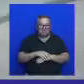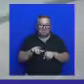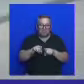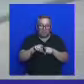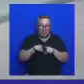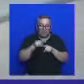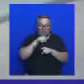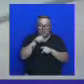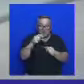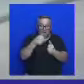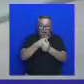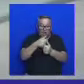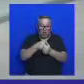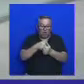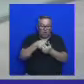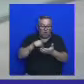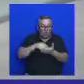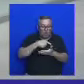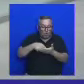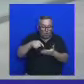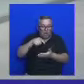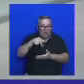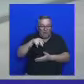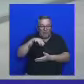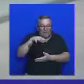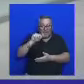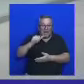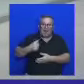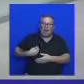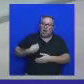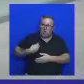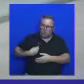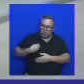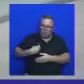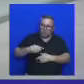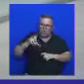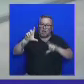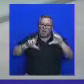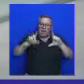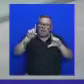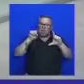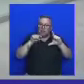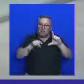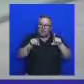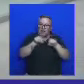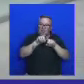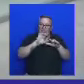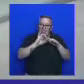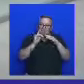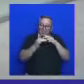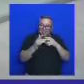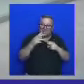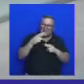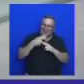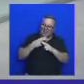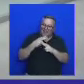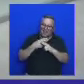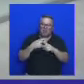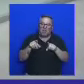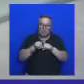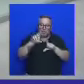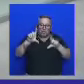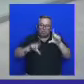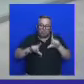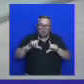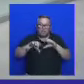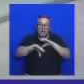R$ 2.324.627,70. Você acompanha o sorteio da Kiana com transmissão ao vivo pela Rede TV e também pelas redes sociais da Caixa e da Rede TV,